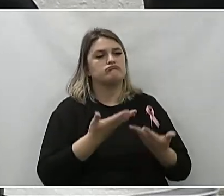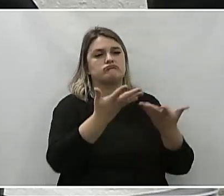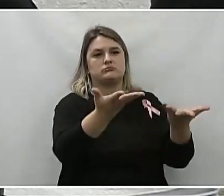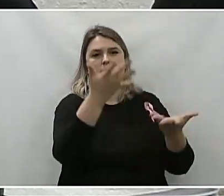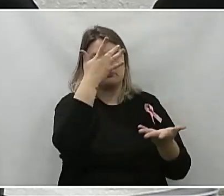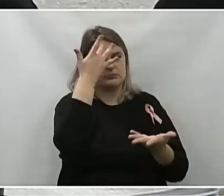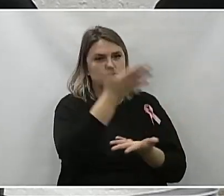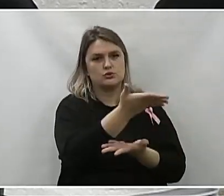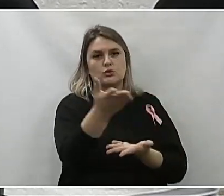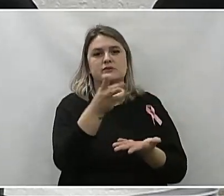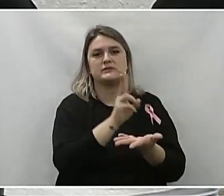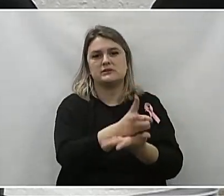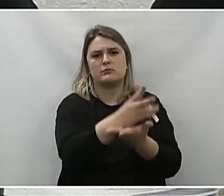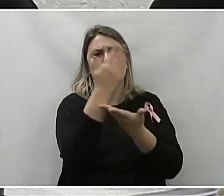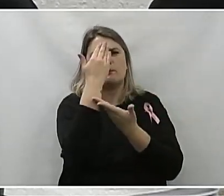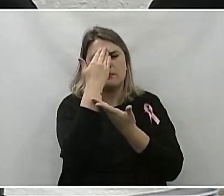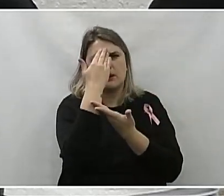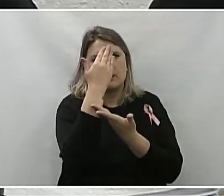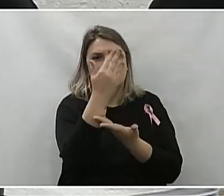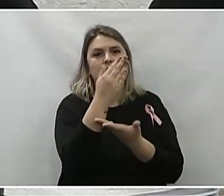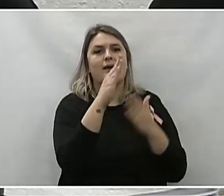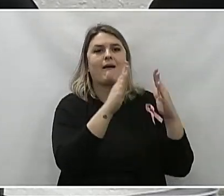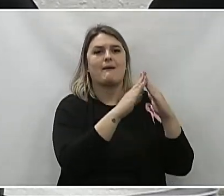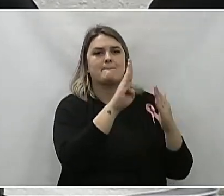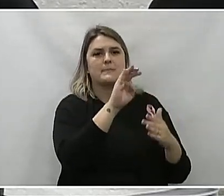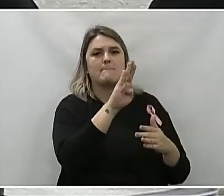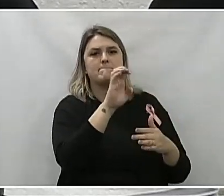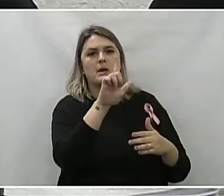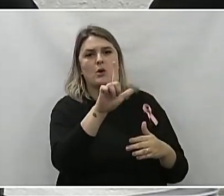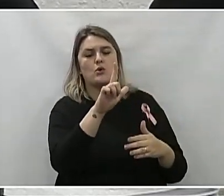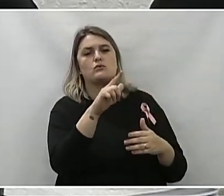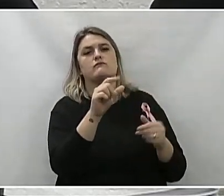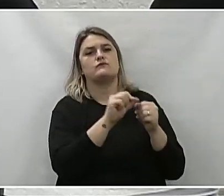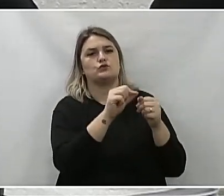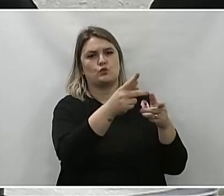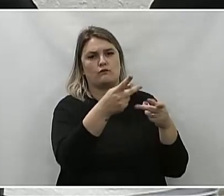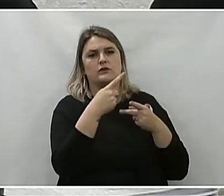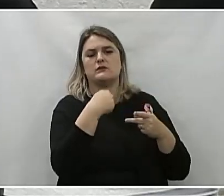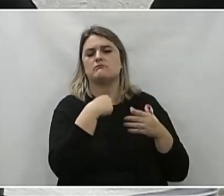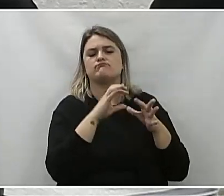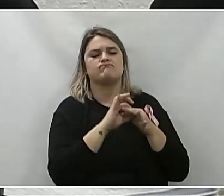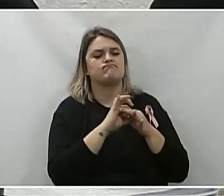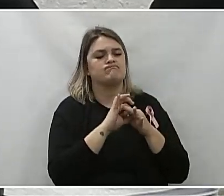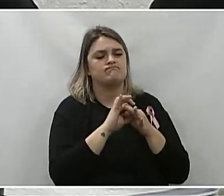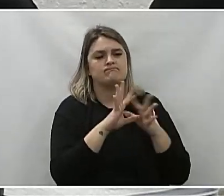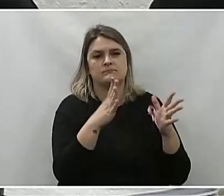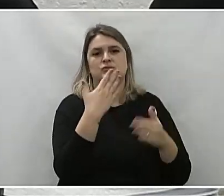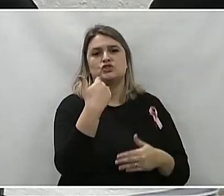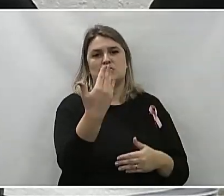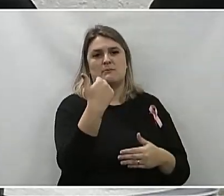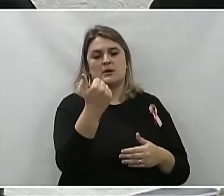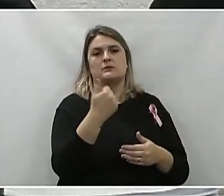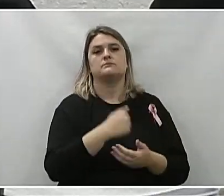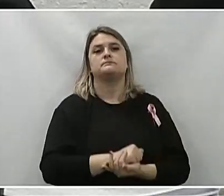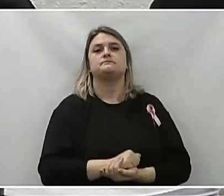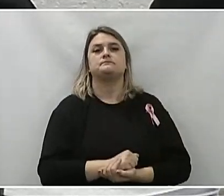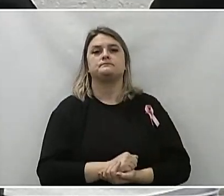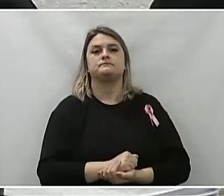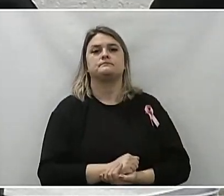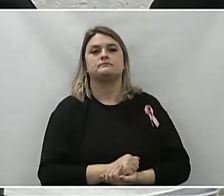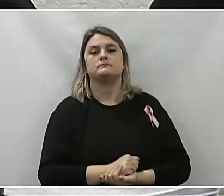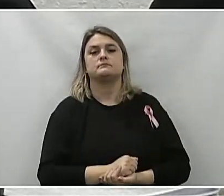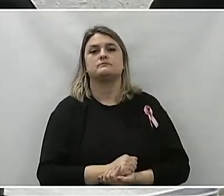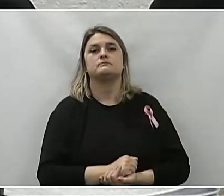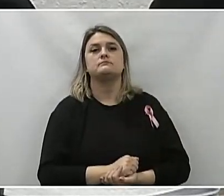à disposição sempre então muito obrigado a rede bebeu pelo convite e Estou sempre à disposição como aqui é sempre menciona vocês